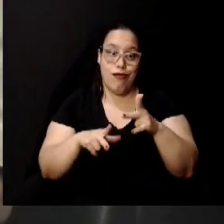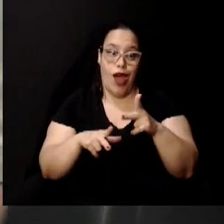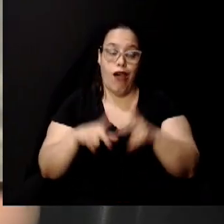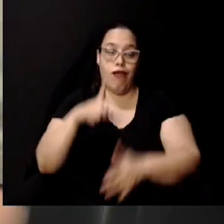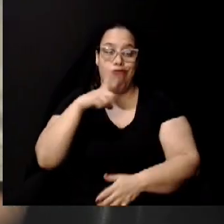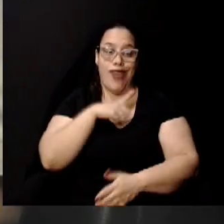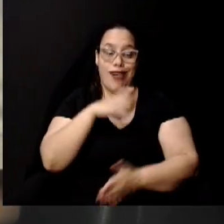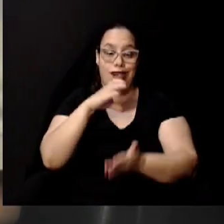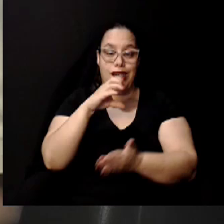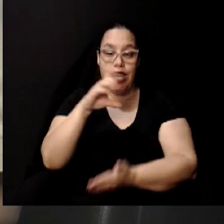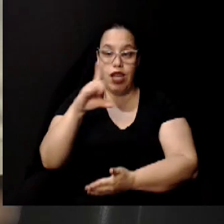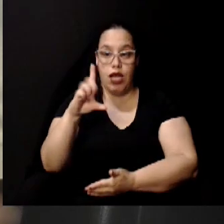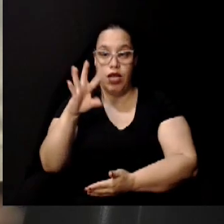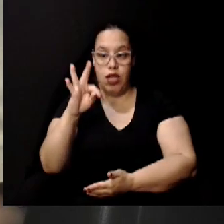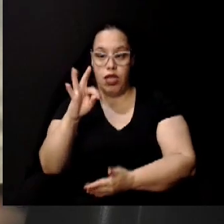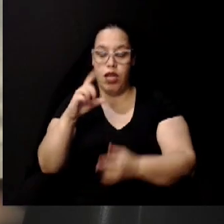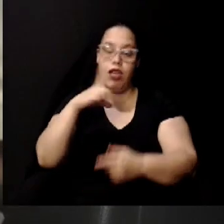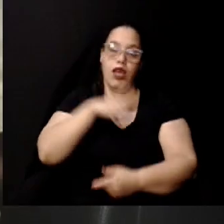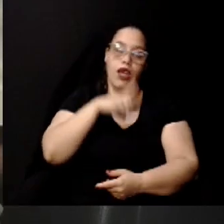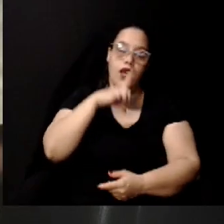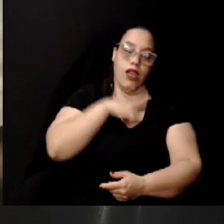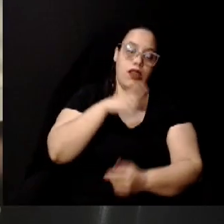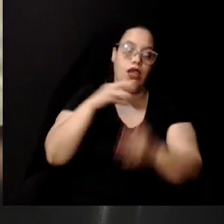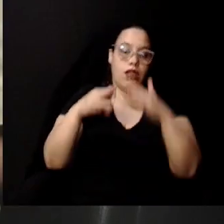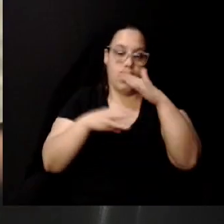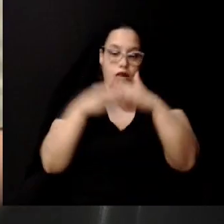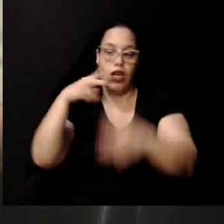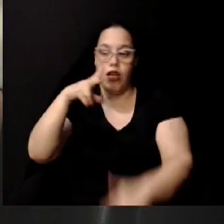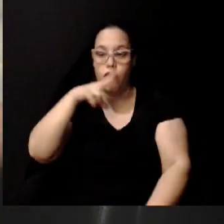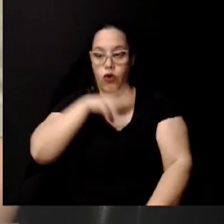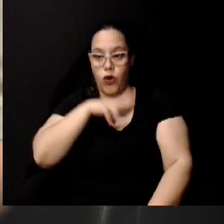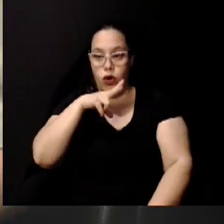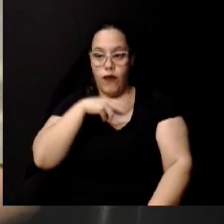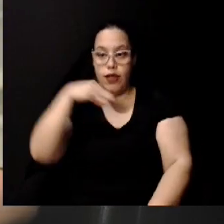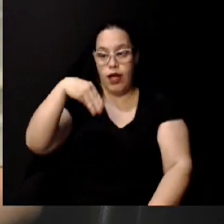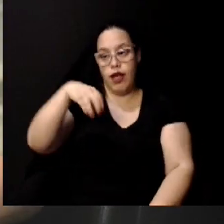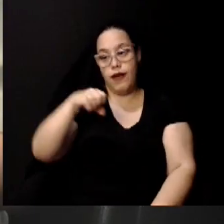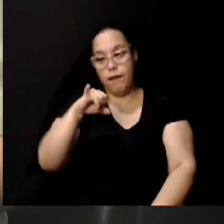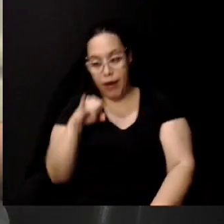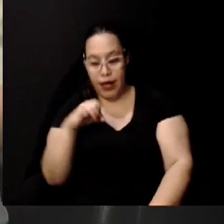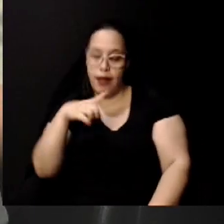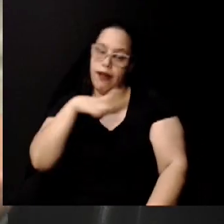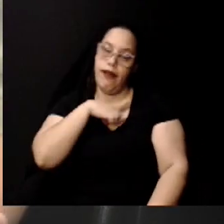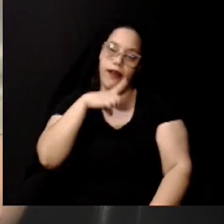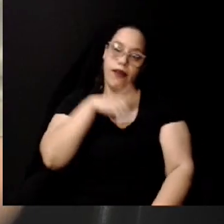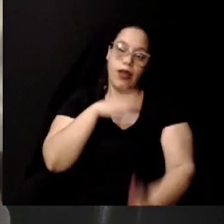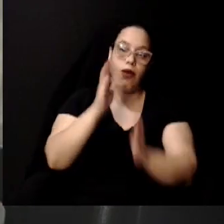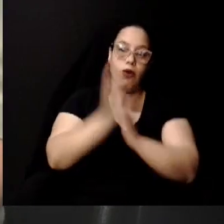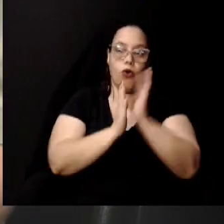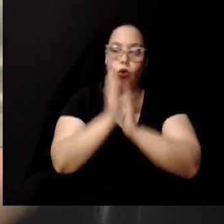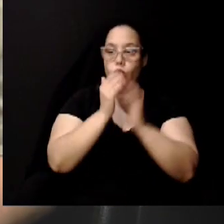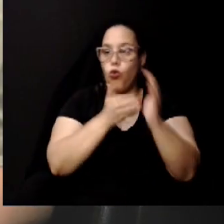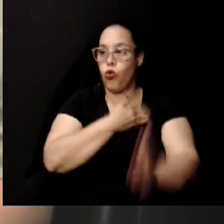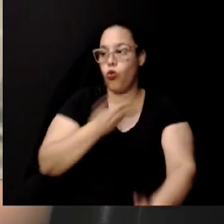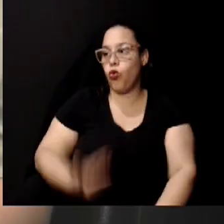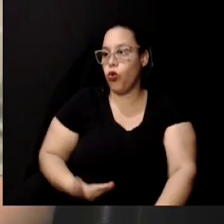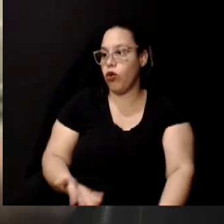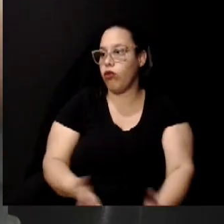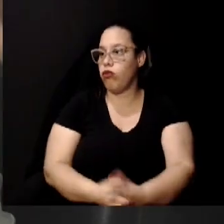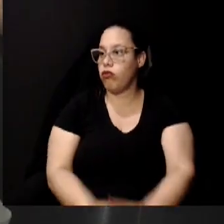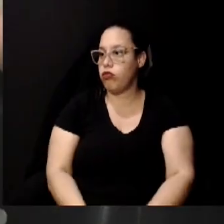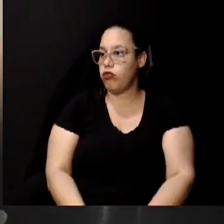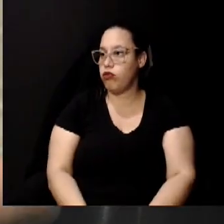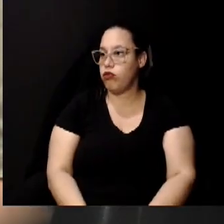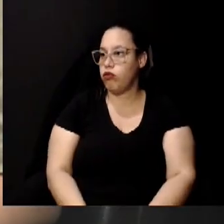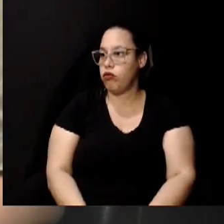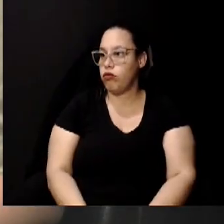Isso dificulta a solidariedade. Mas o problema é o projeto, que é terceirizar toda a rede de saúde,